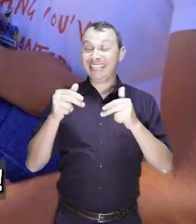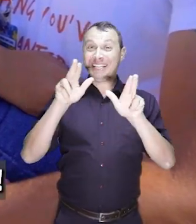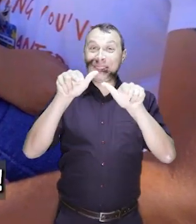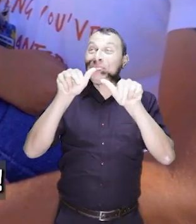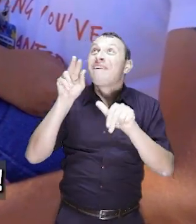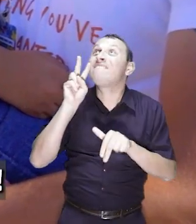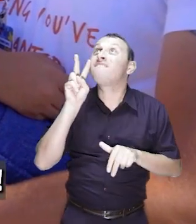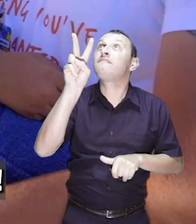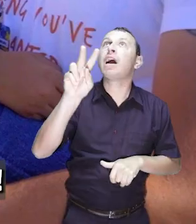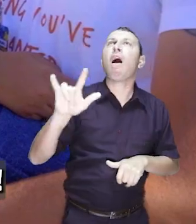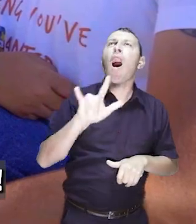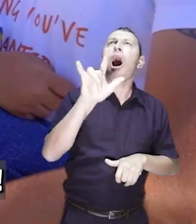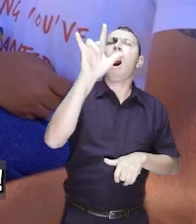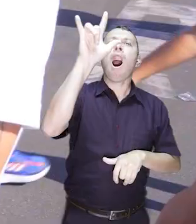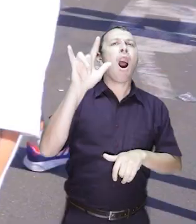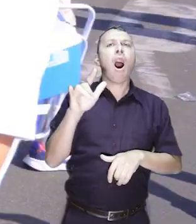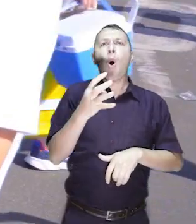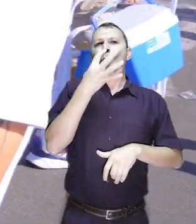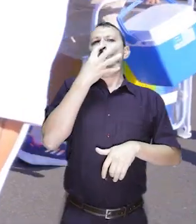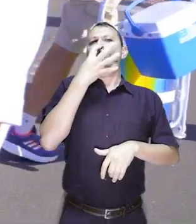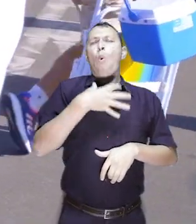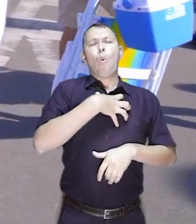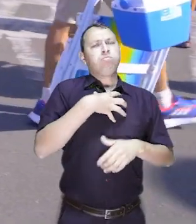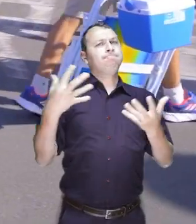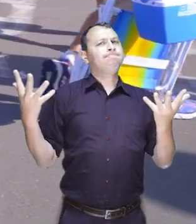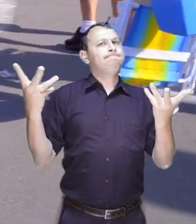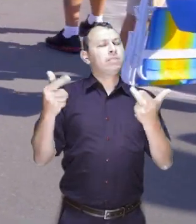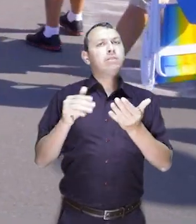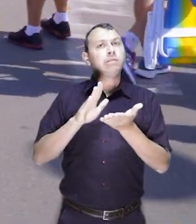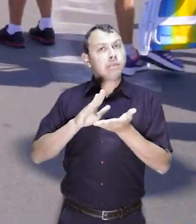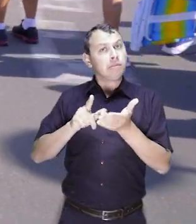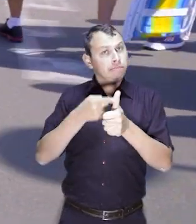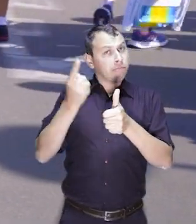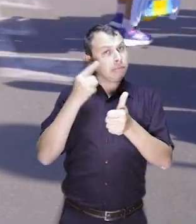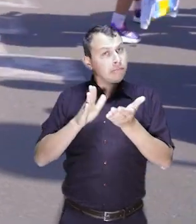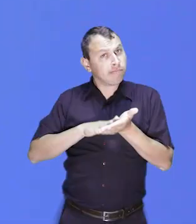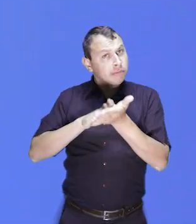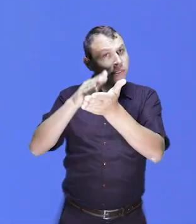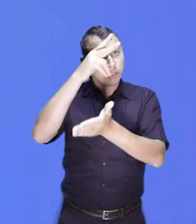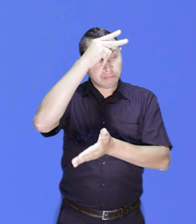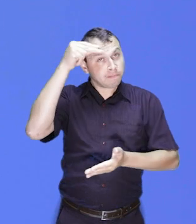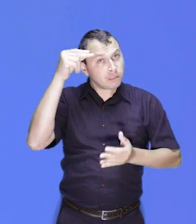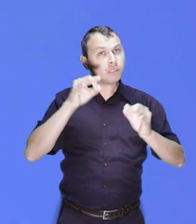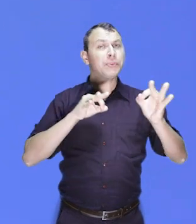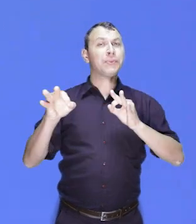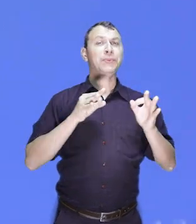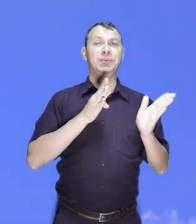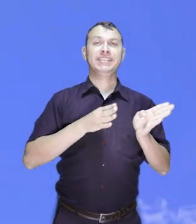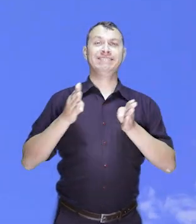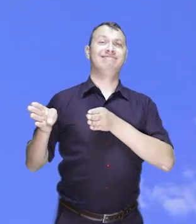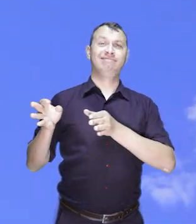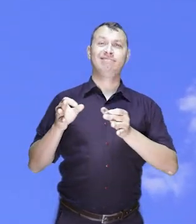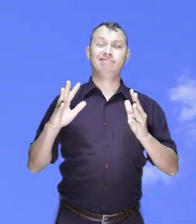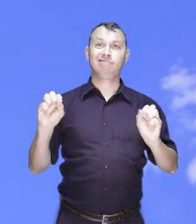apresentação dessa e foi sensacional. Nossa, maravilhoso. Primeiro, parabenizar a Prefeitura de Pinhais pela organização, pelo